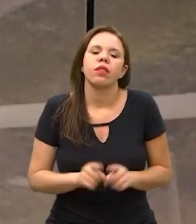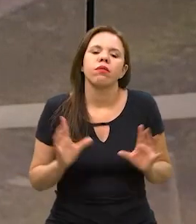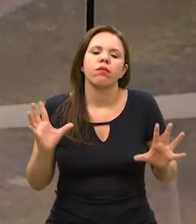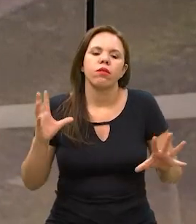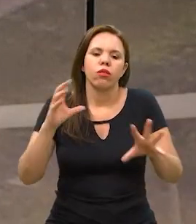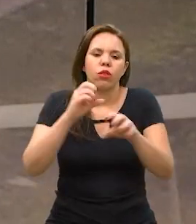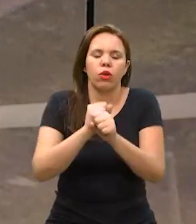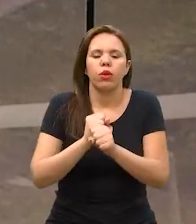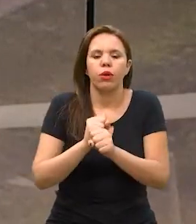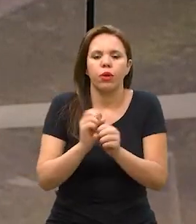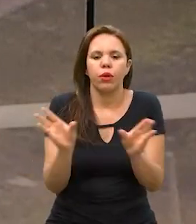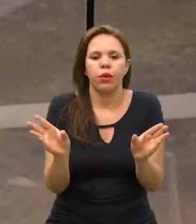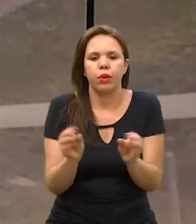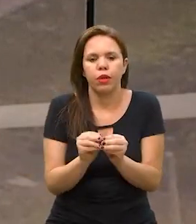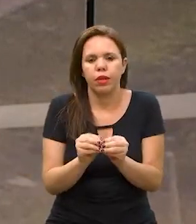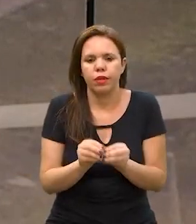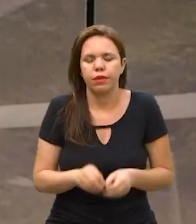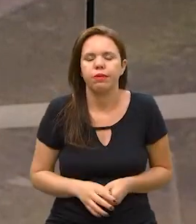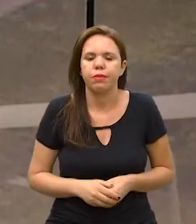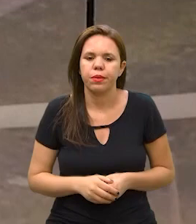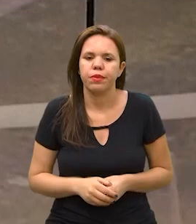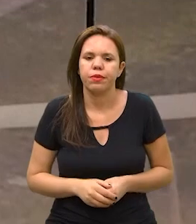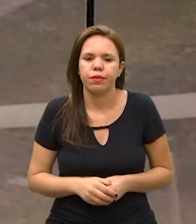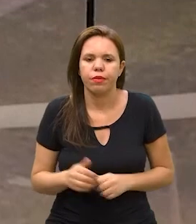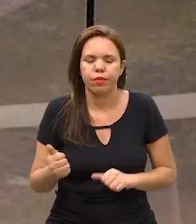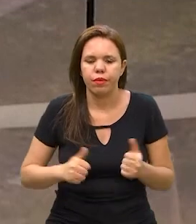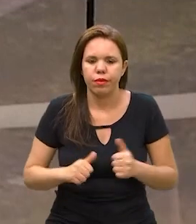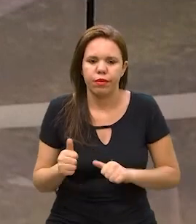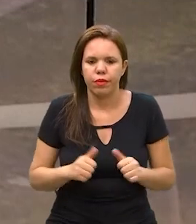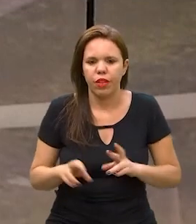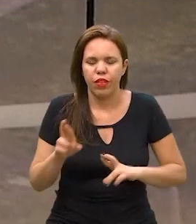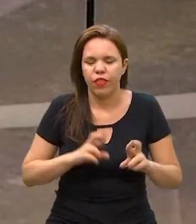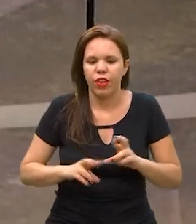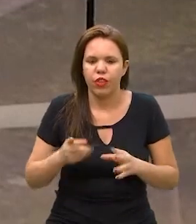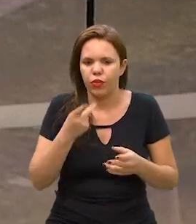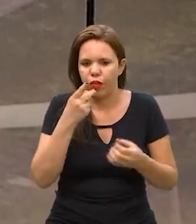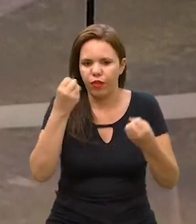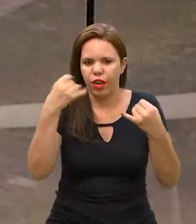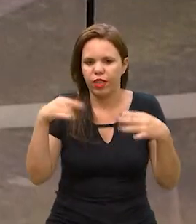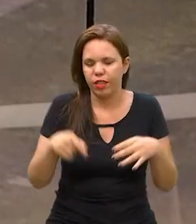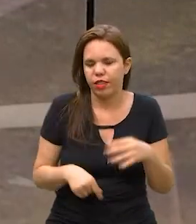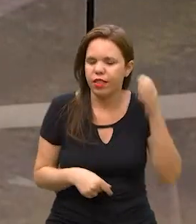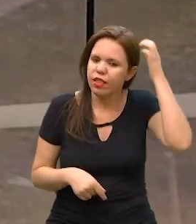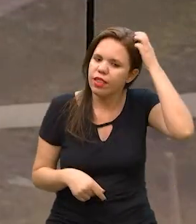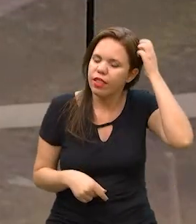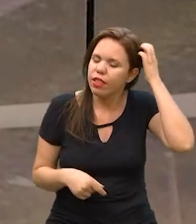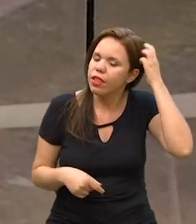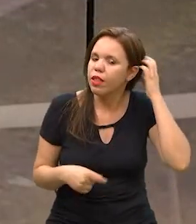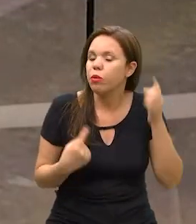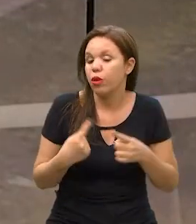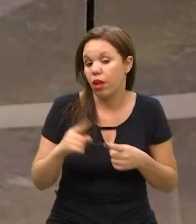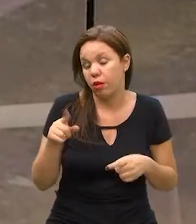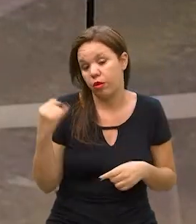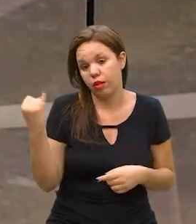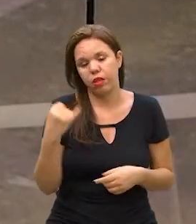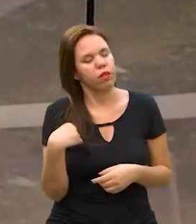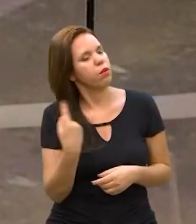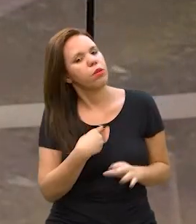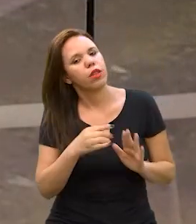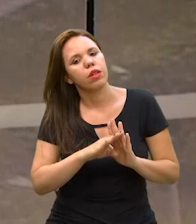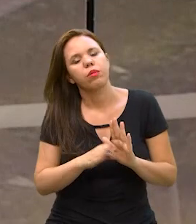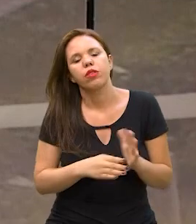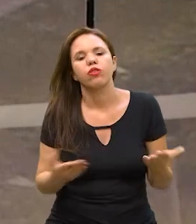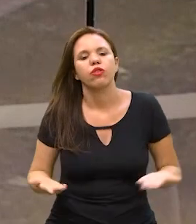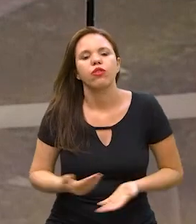apanhado, fazer uma aferição do que foi falado aqui, porque é importante que no programa